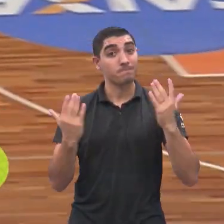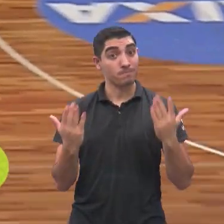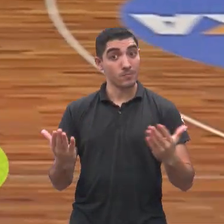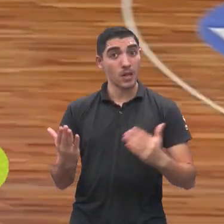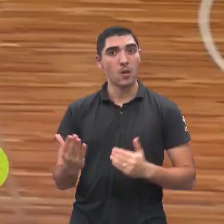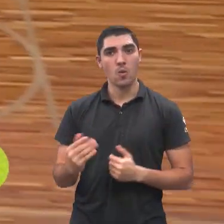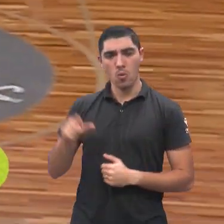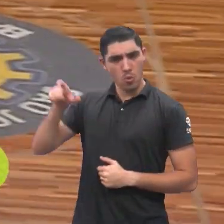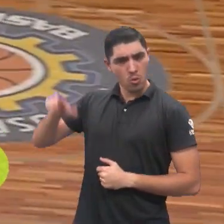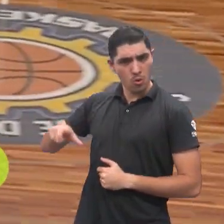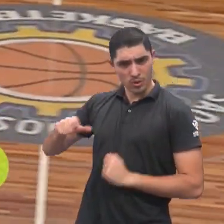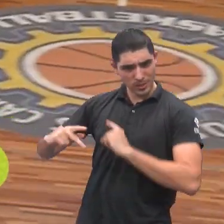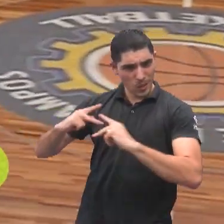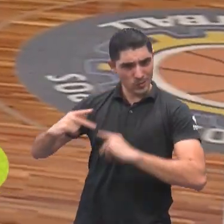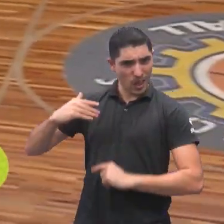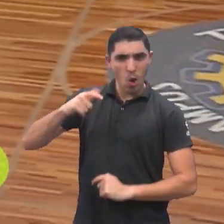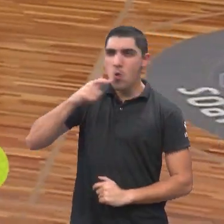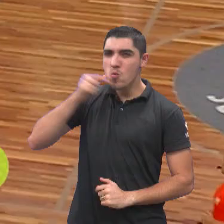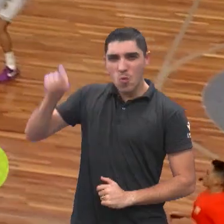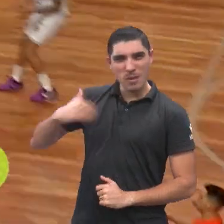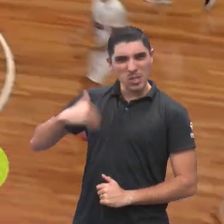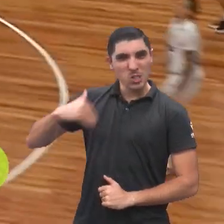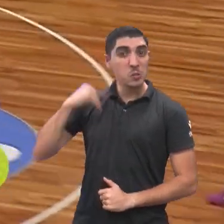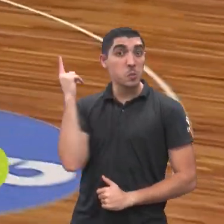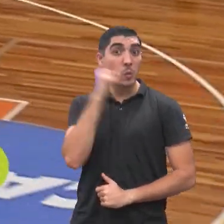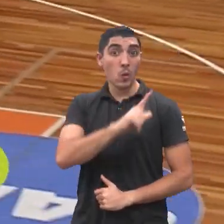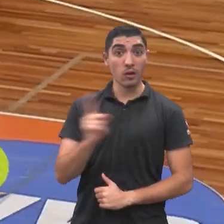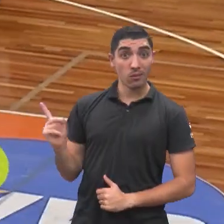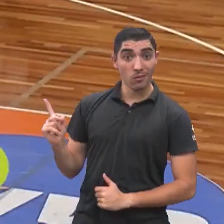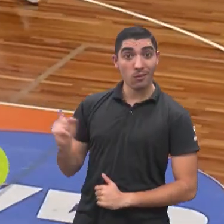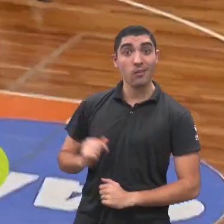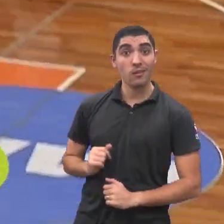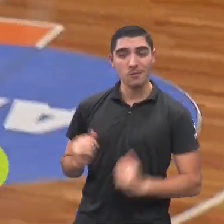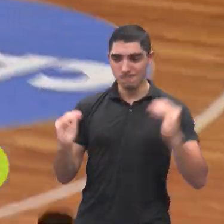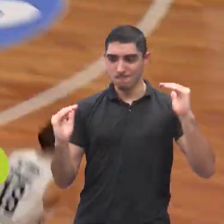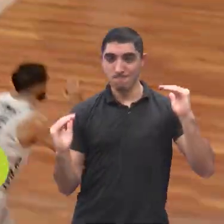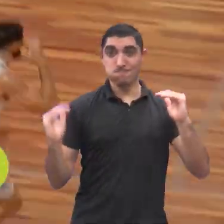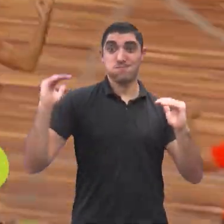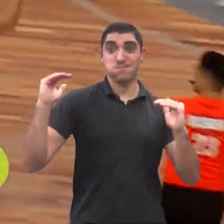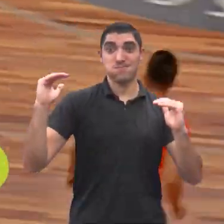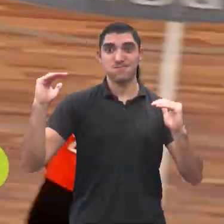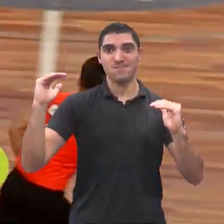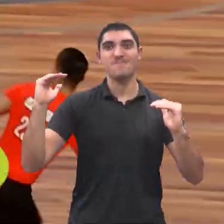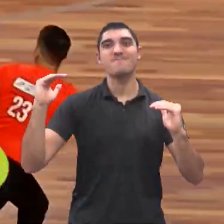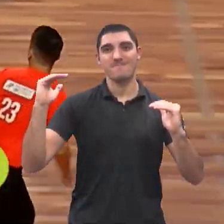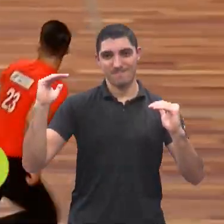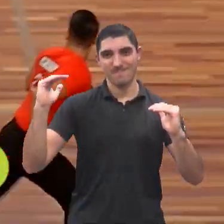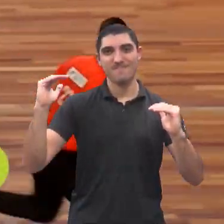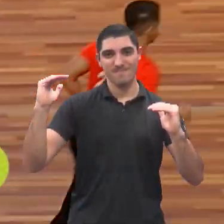estavam impossíveis e Fernandes recolocou o São José na frente nessa bola.